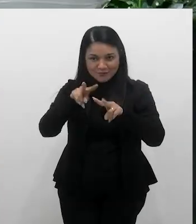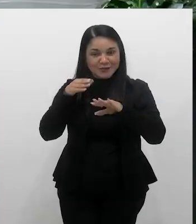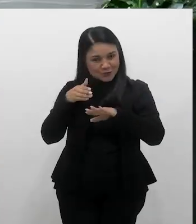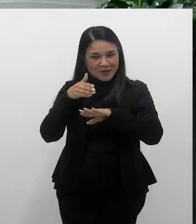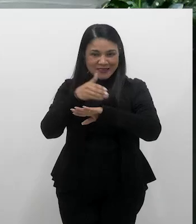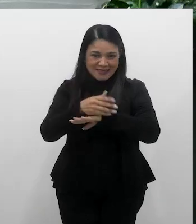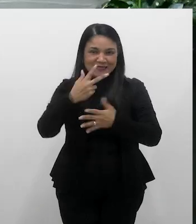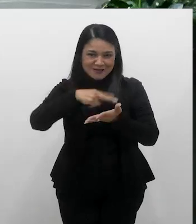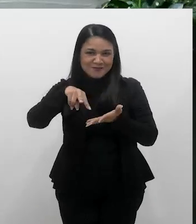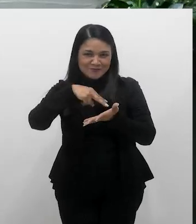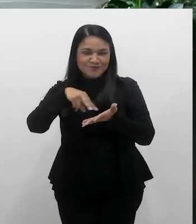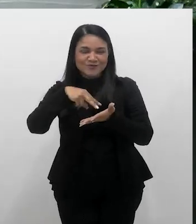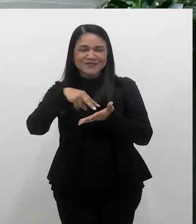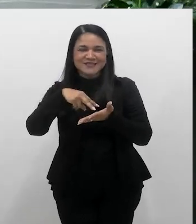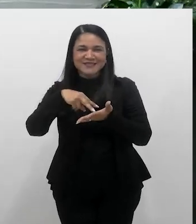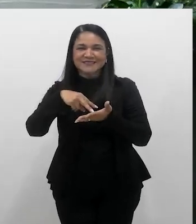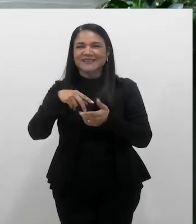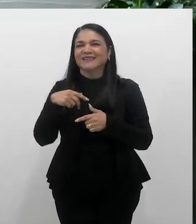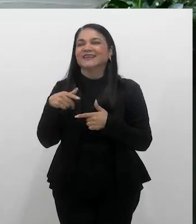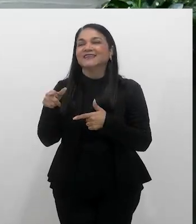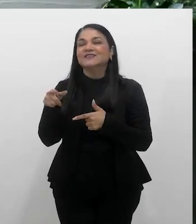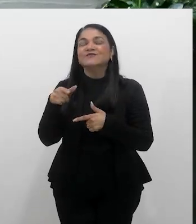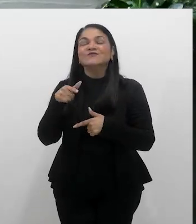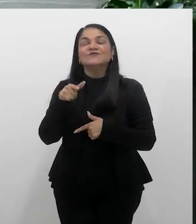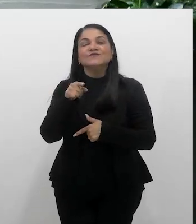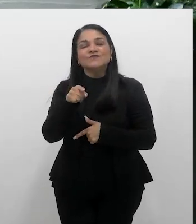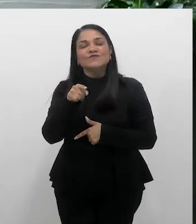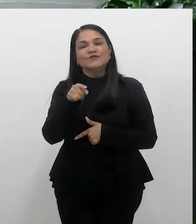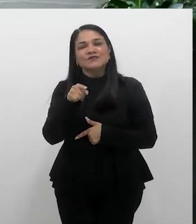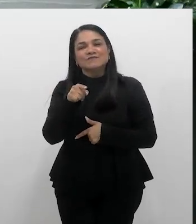como eu chamo. E